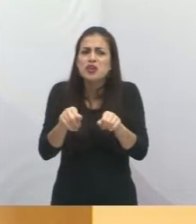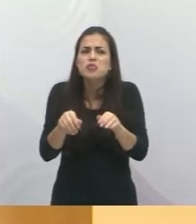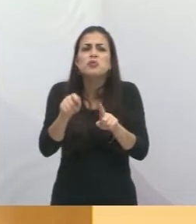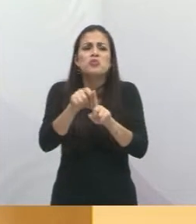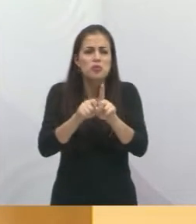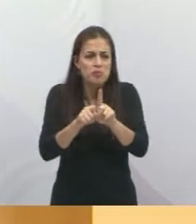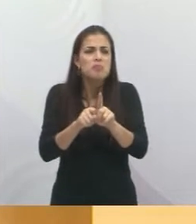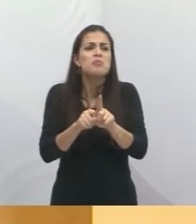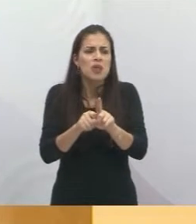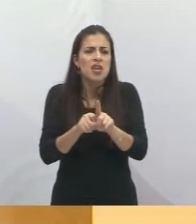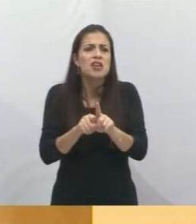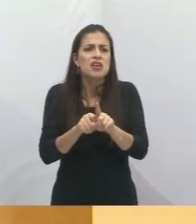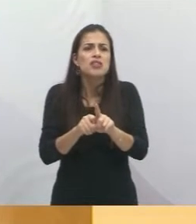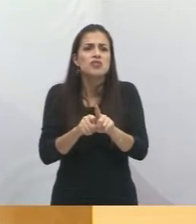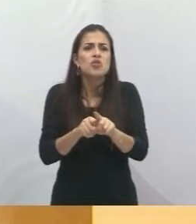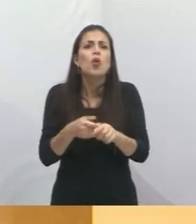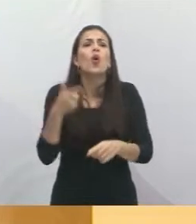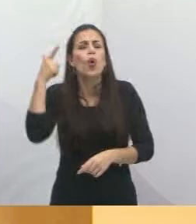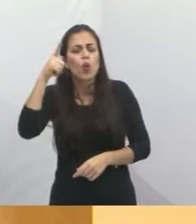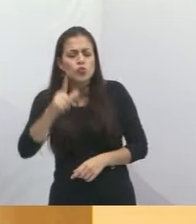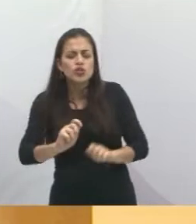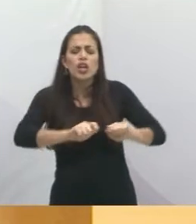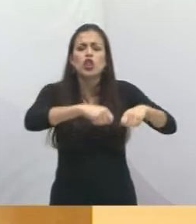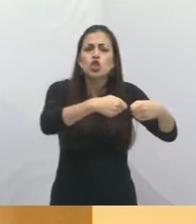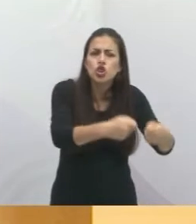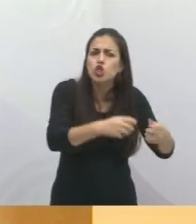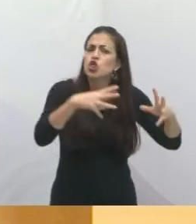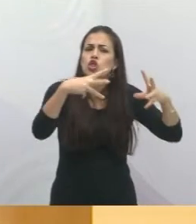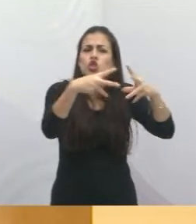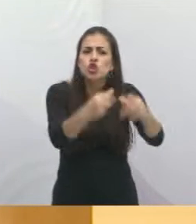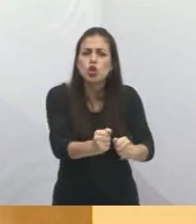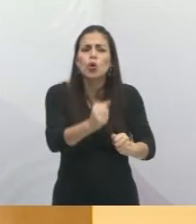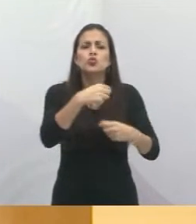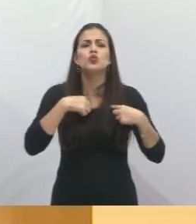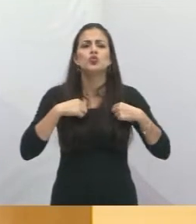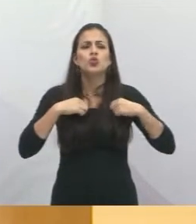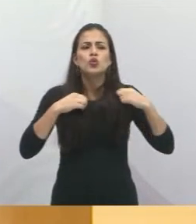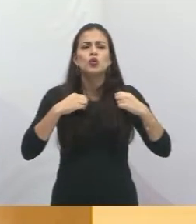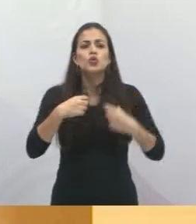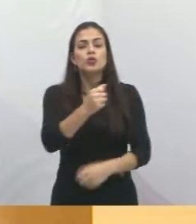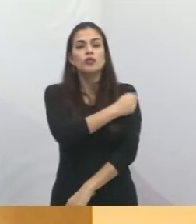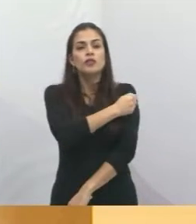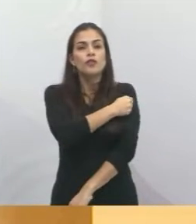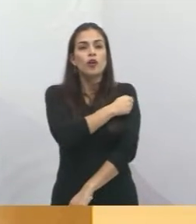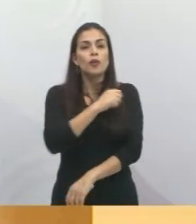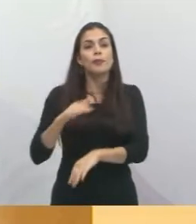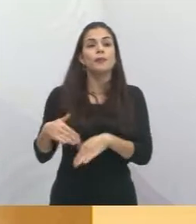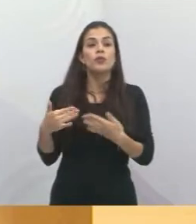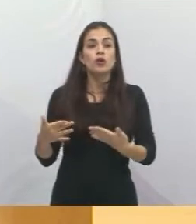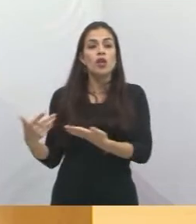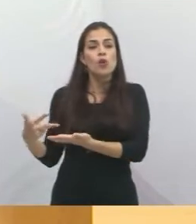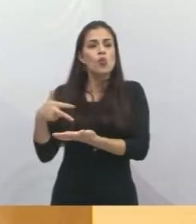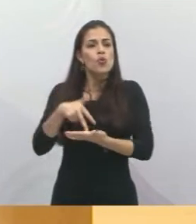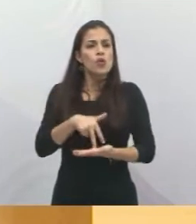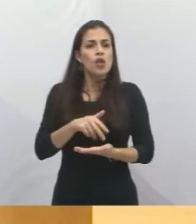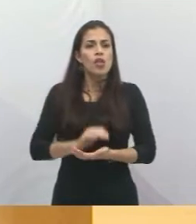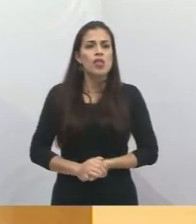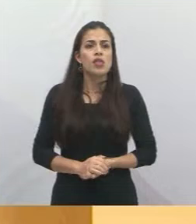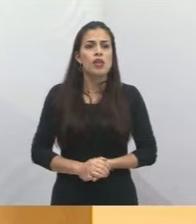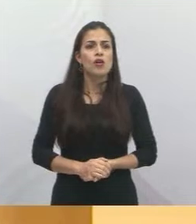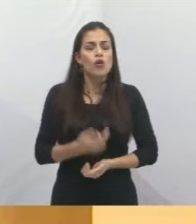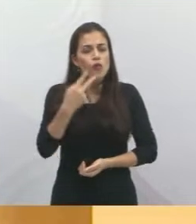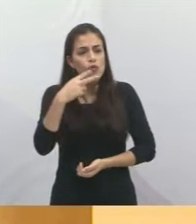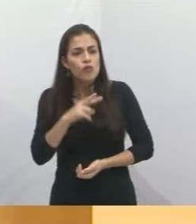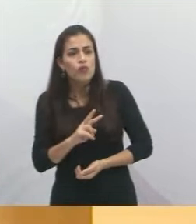conclui com 100% da chegada desses uniformes. Como eu disse, eu estive nesse ciclo de